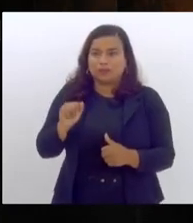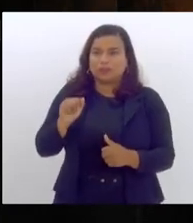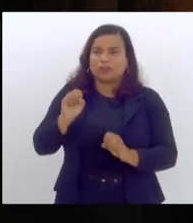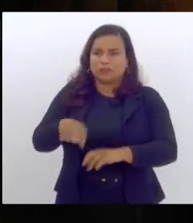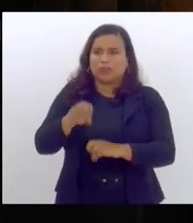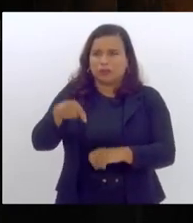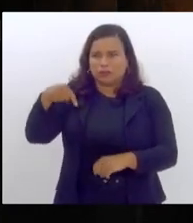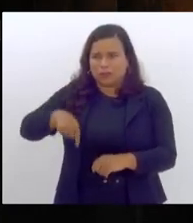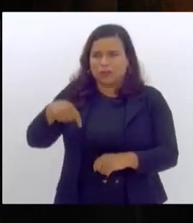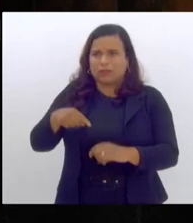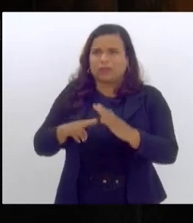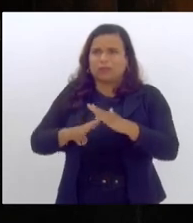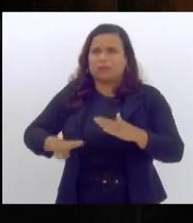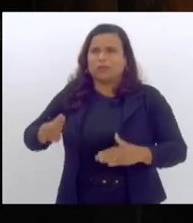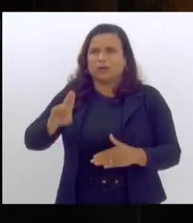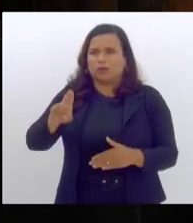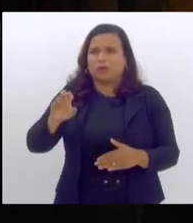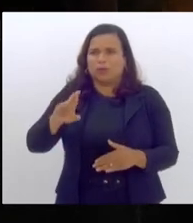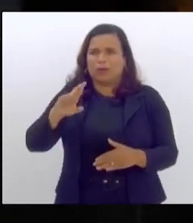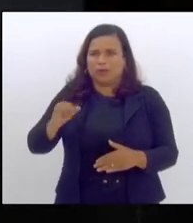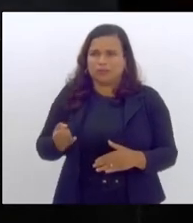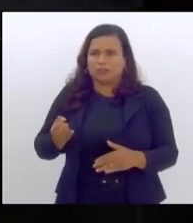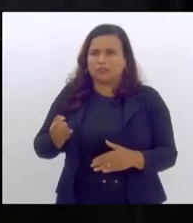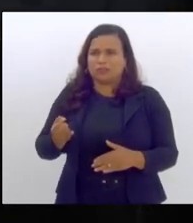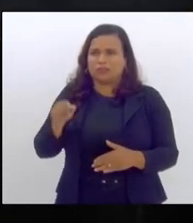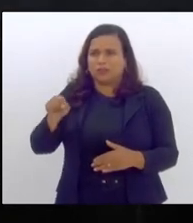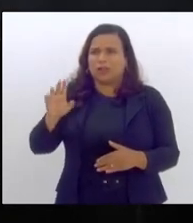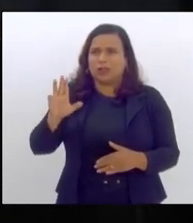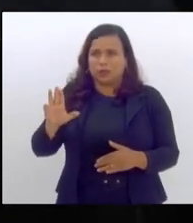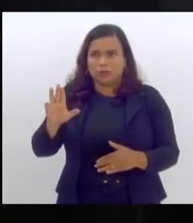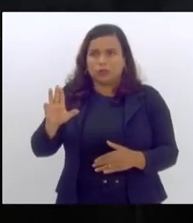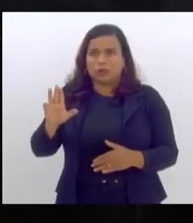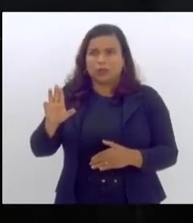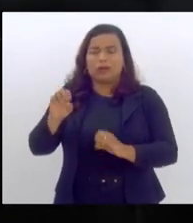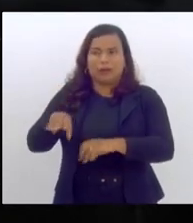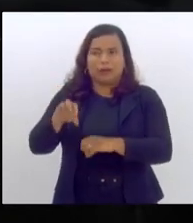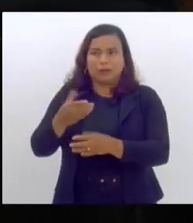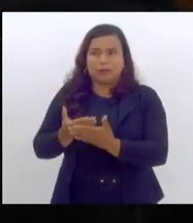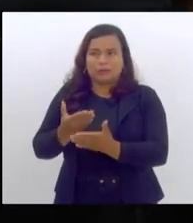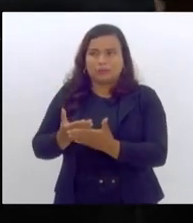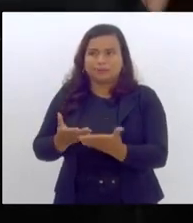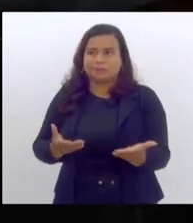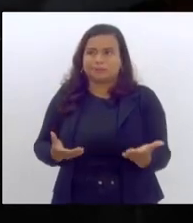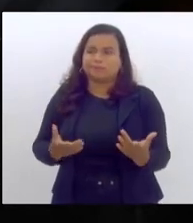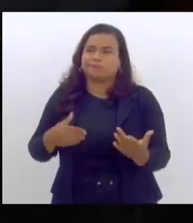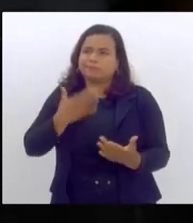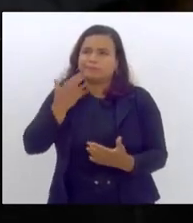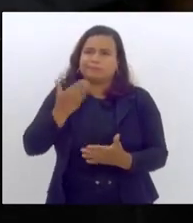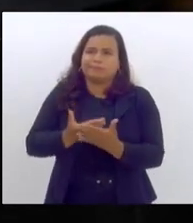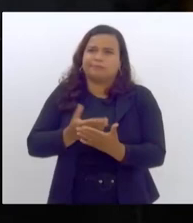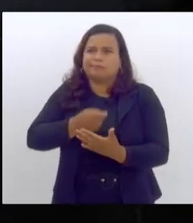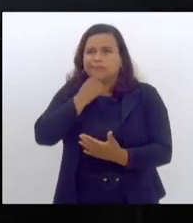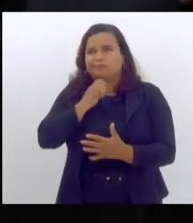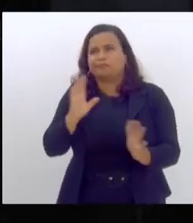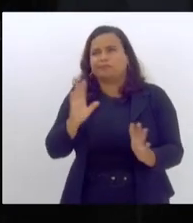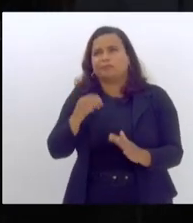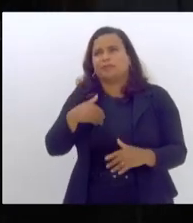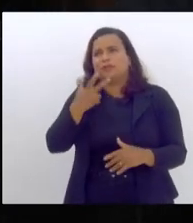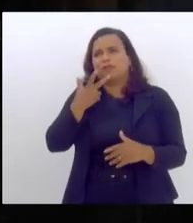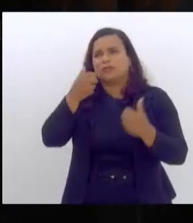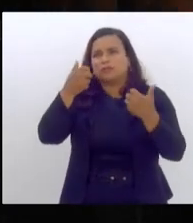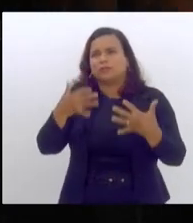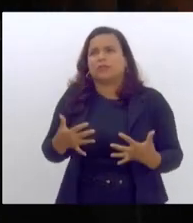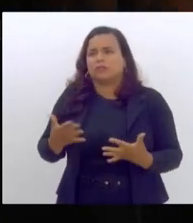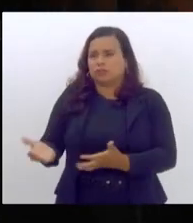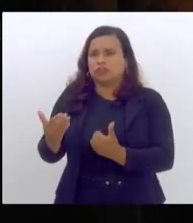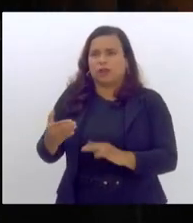na UERJ, ter aula com o Lula, era melhor não ter nem estudado. Então, isso eu estou falando em nome de todos os jovens de direita